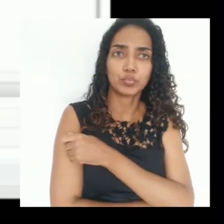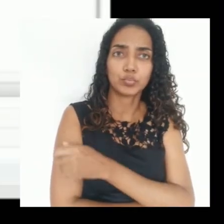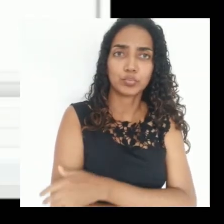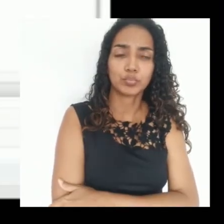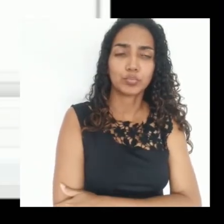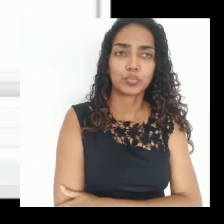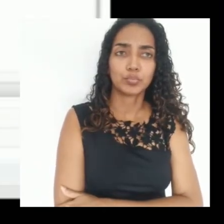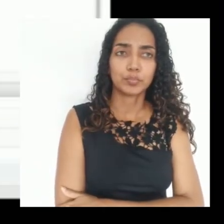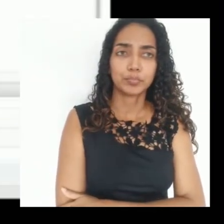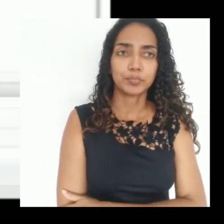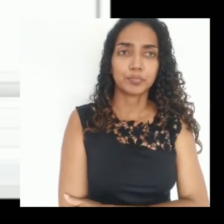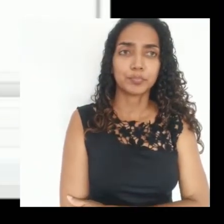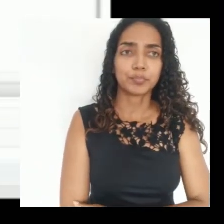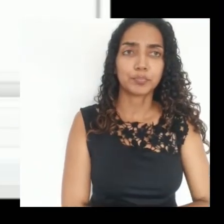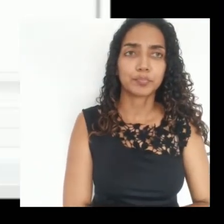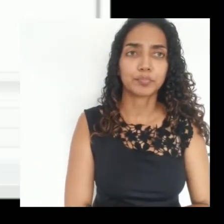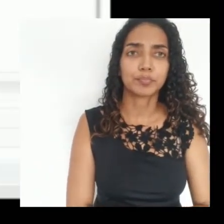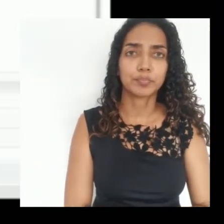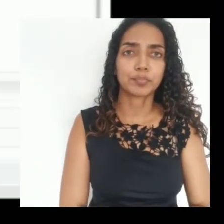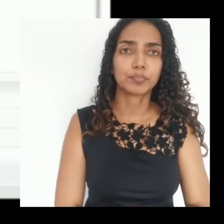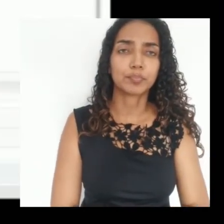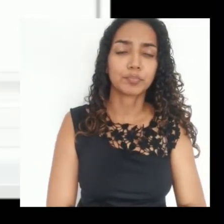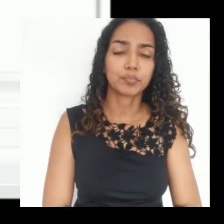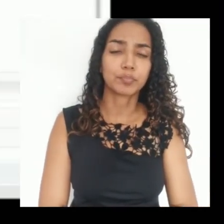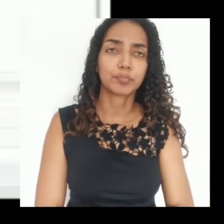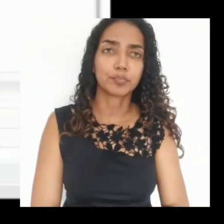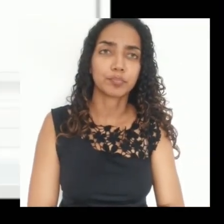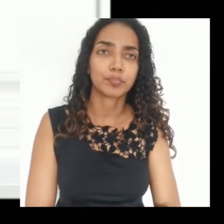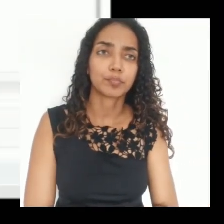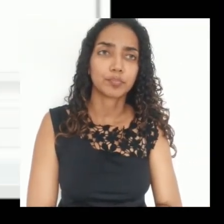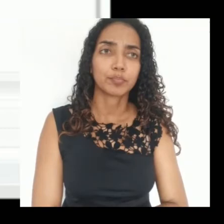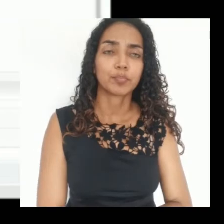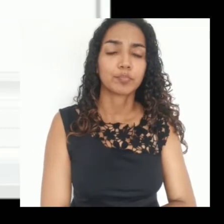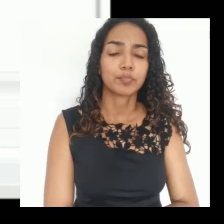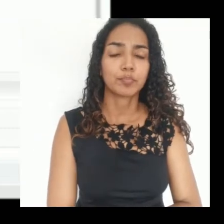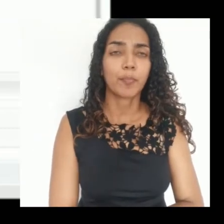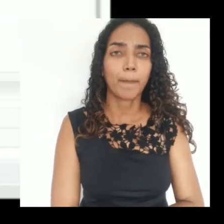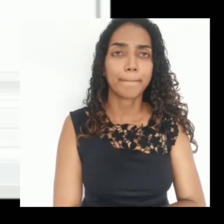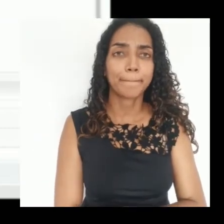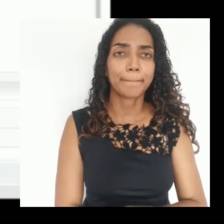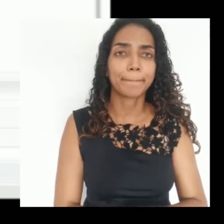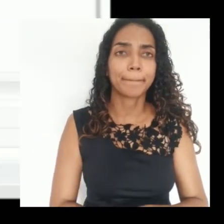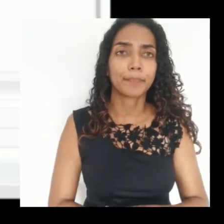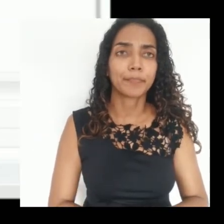aluno aqui na turma, a gente poderia simplesmente colocar um atributo